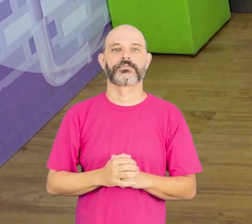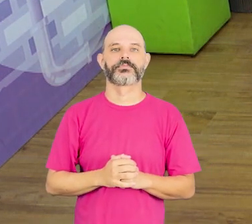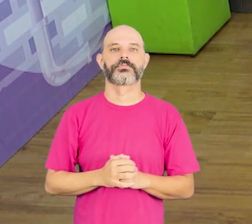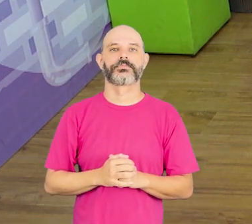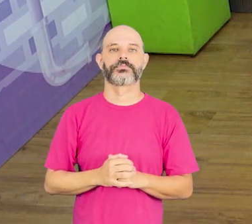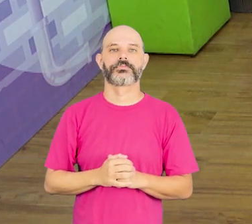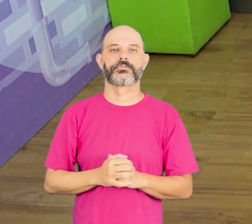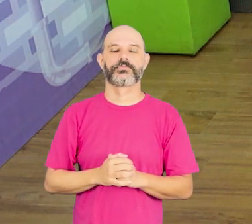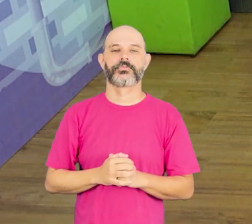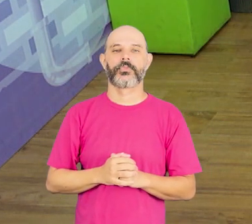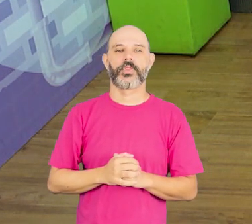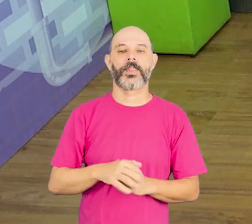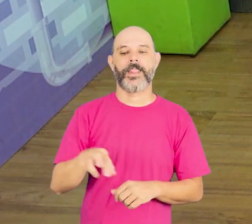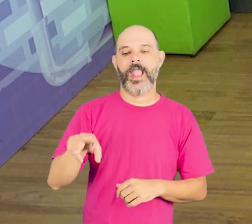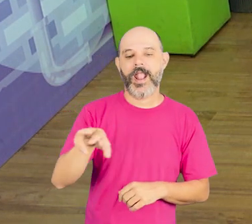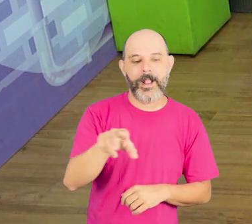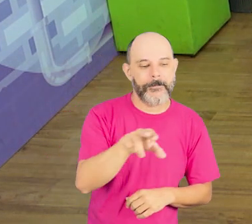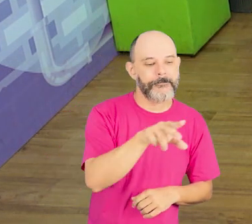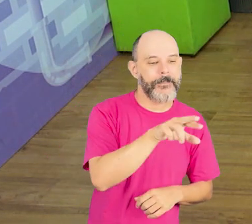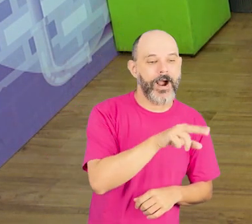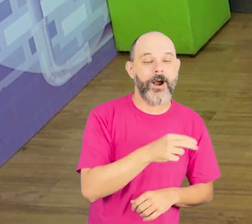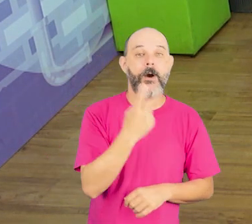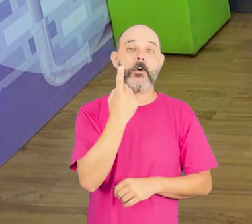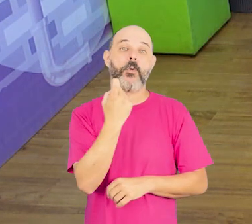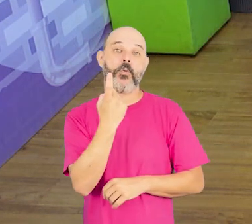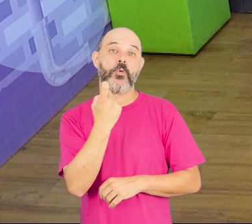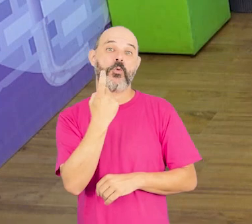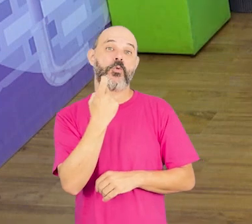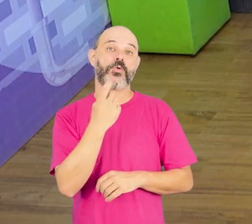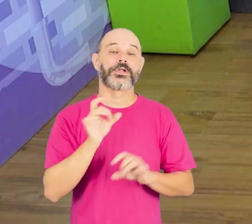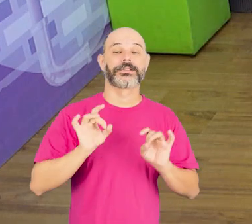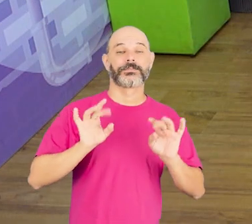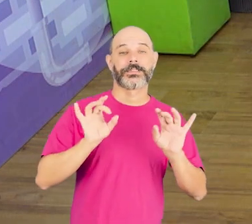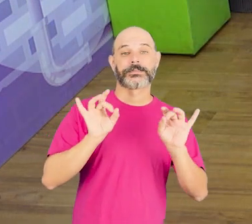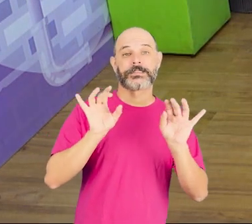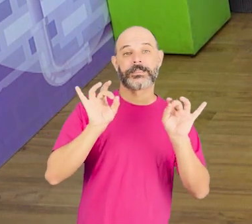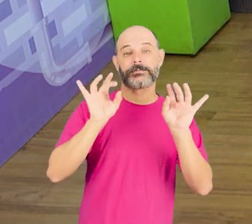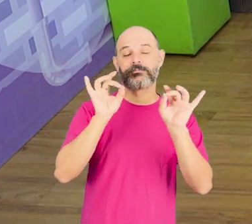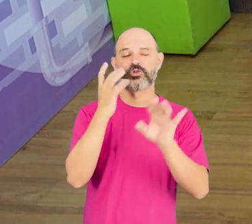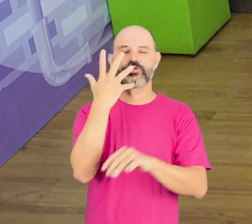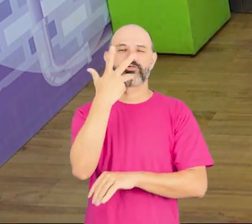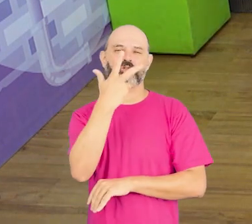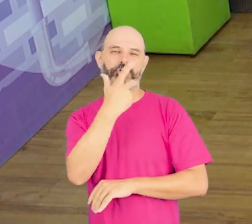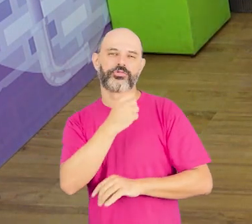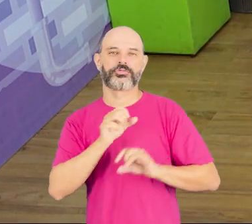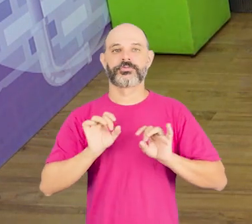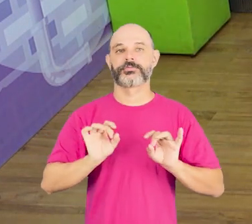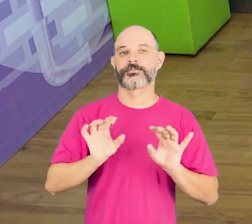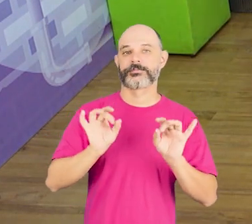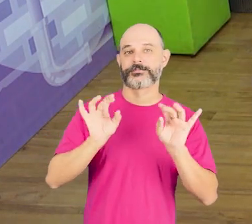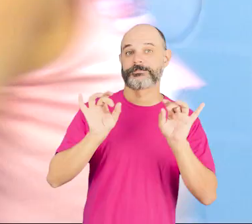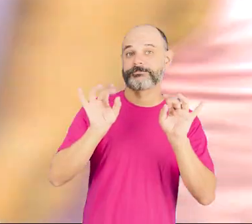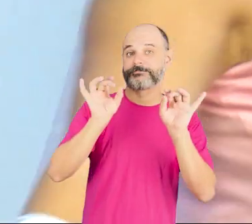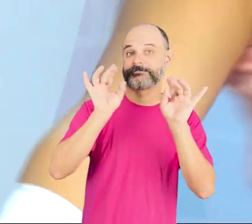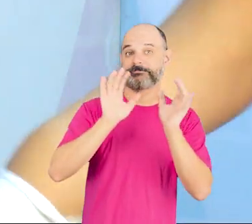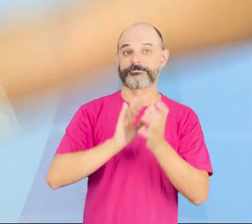Todo irmãozinho é único e especial, lindinho